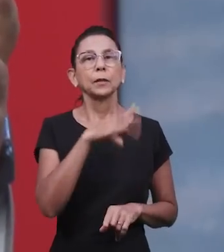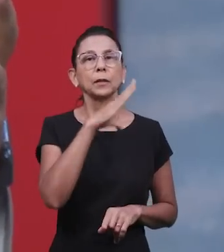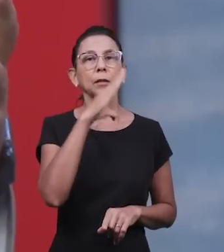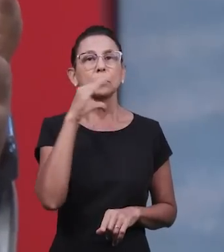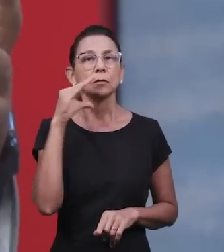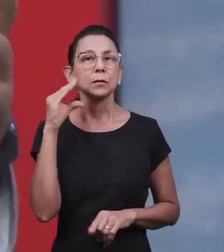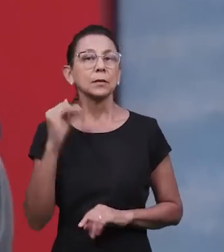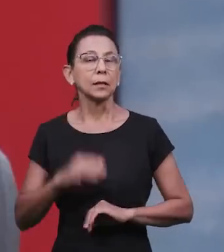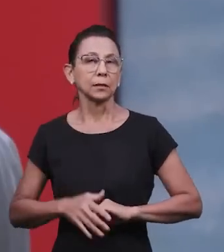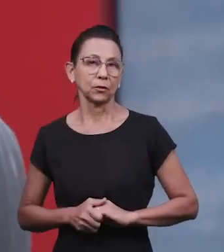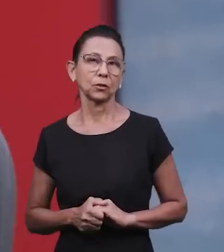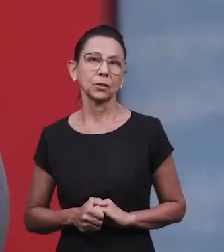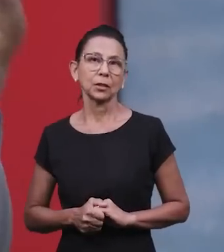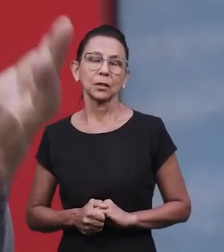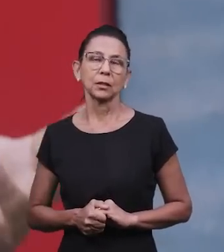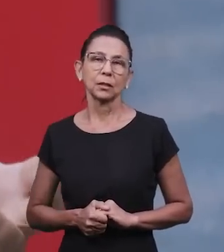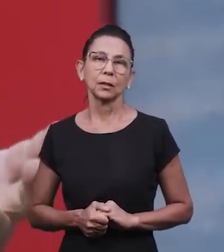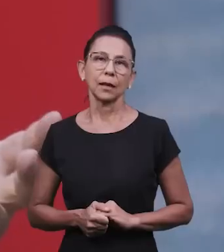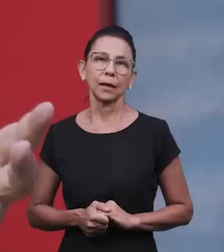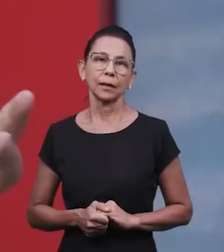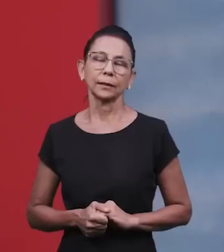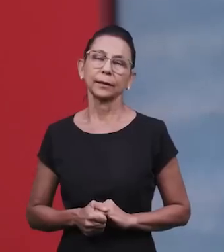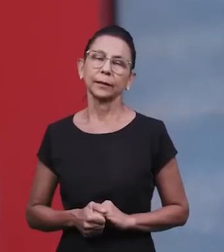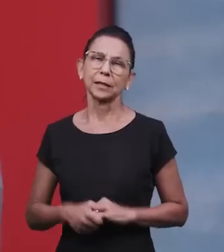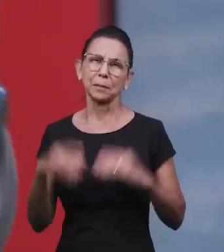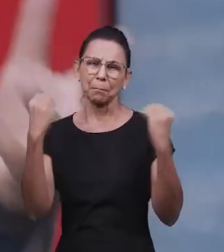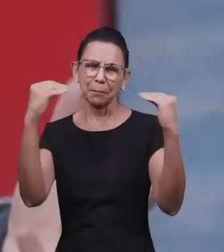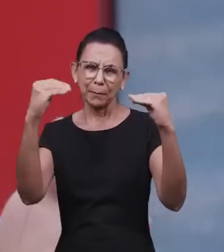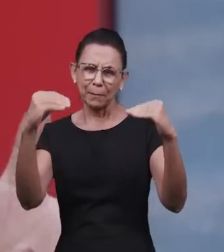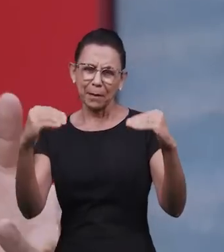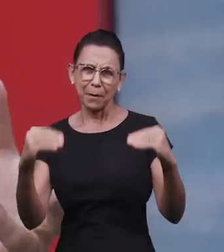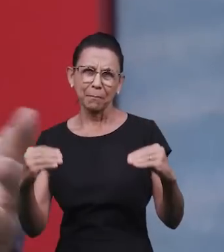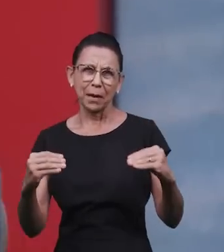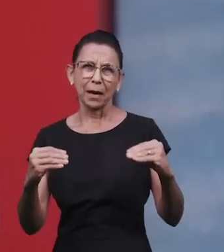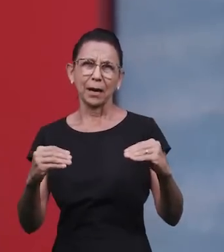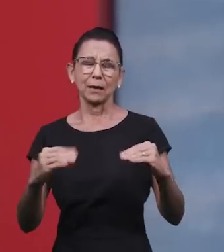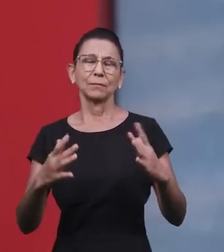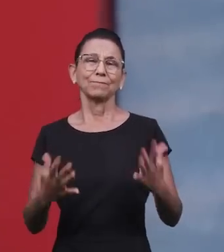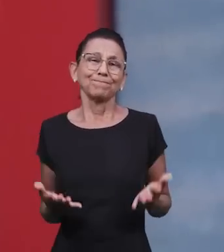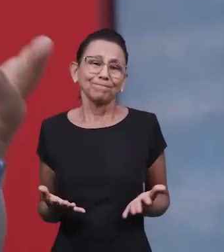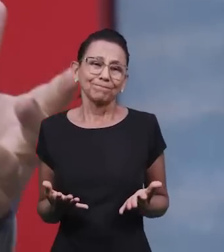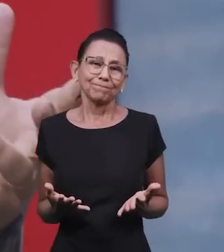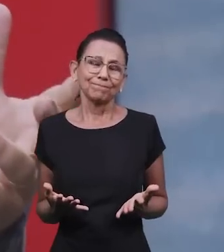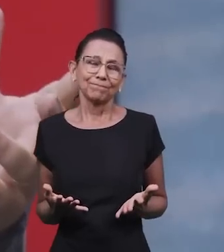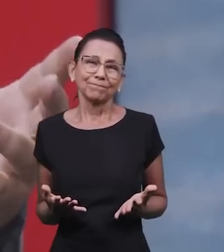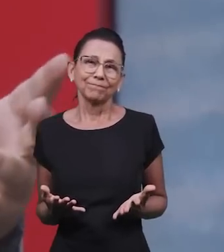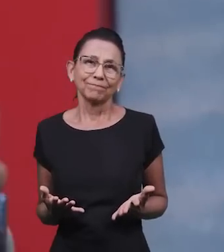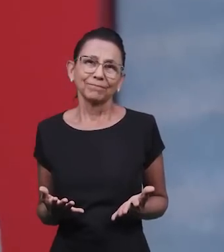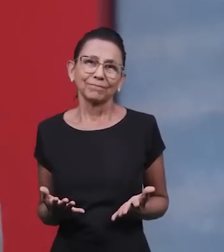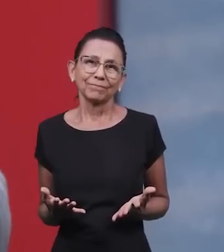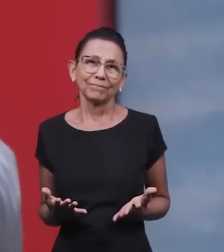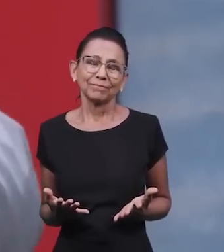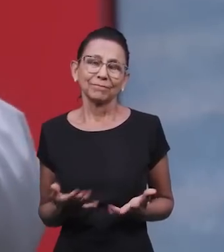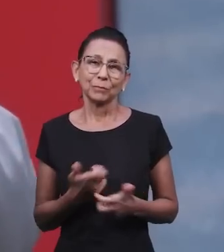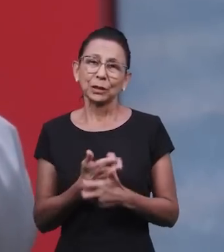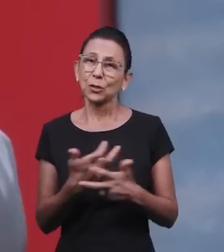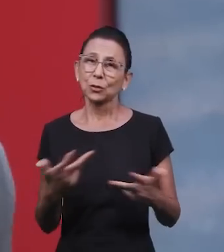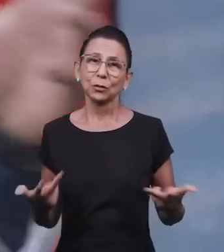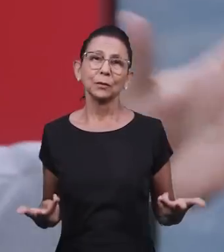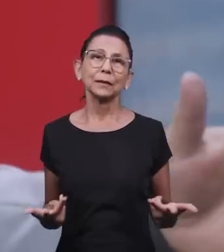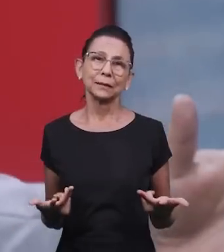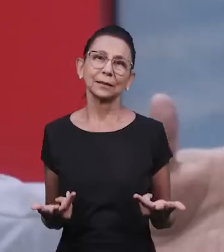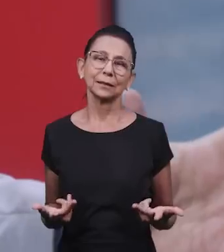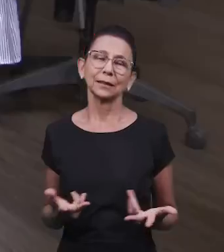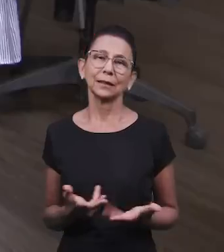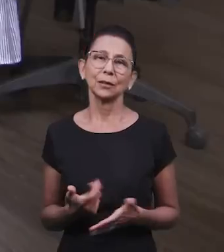exposição? Nós não estamos acostumados a essa superexposição. E dificilmente acho que a gente se acostuma. O pastor